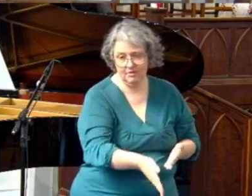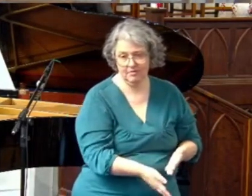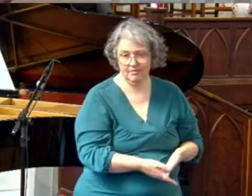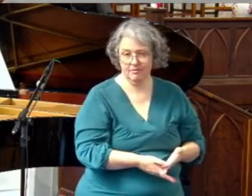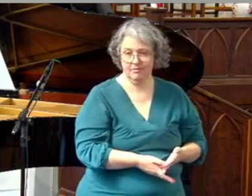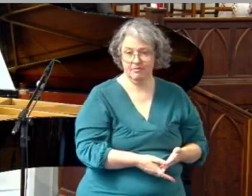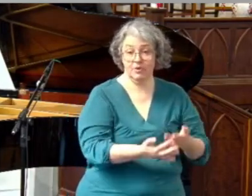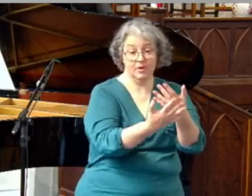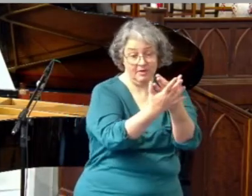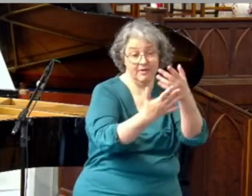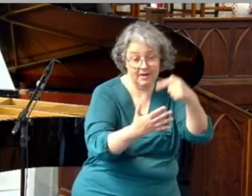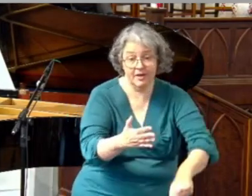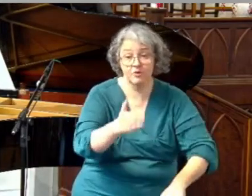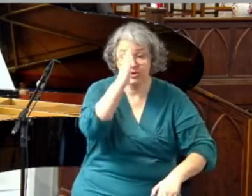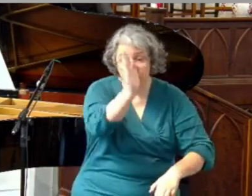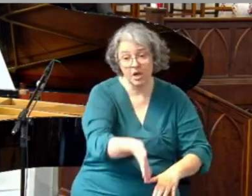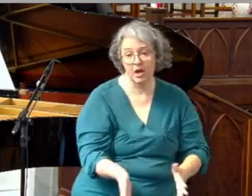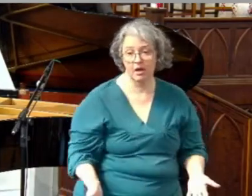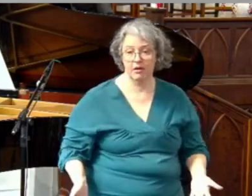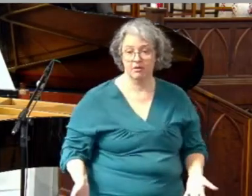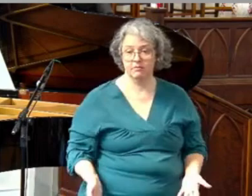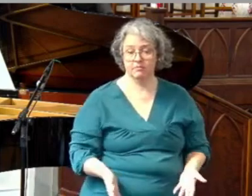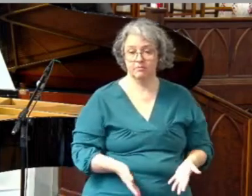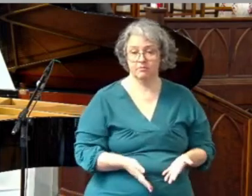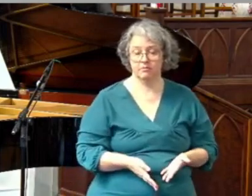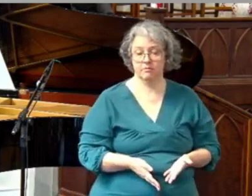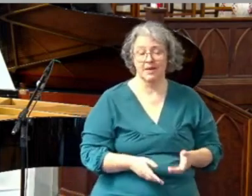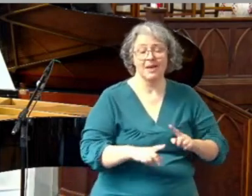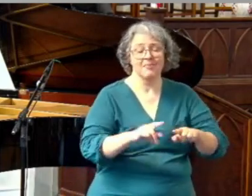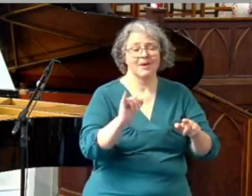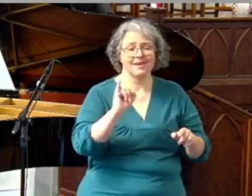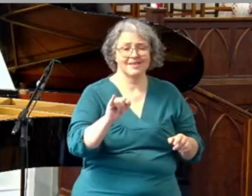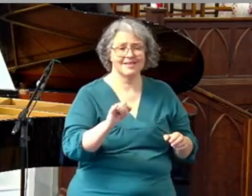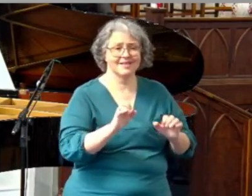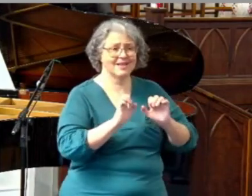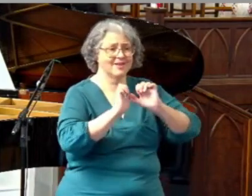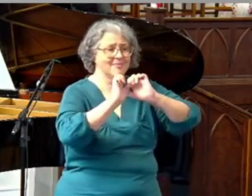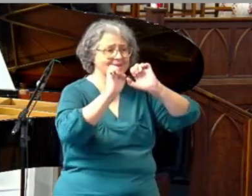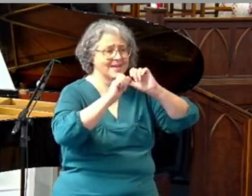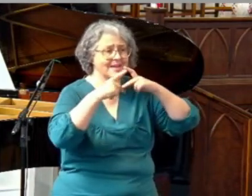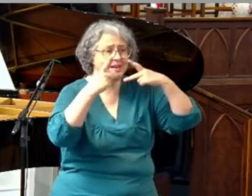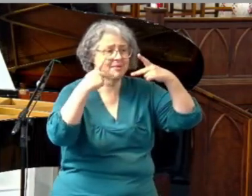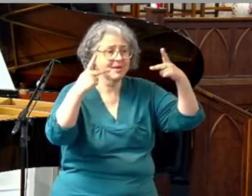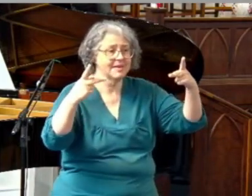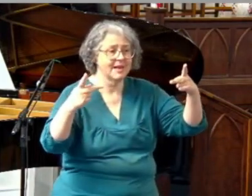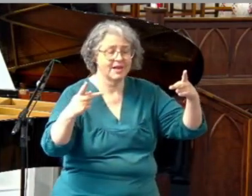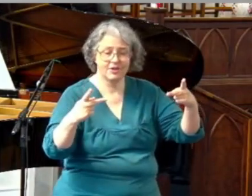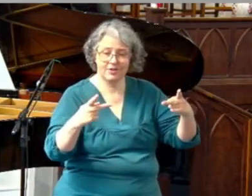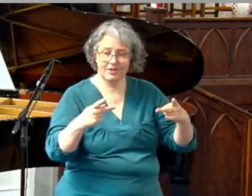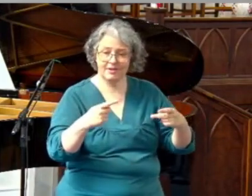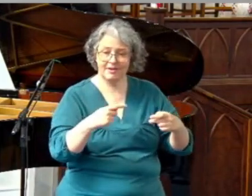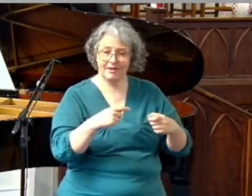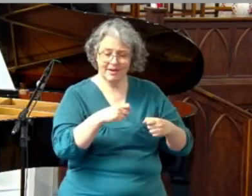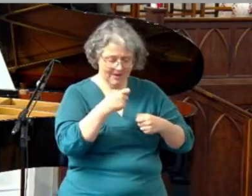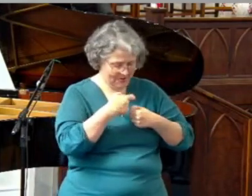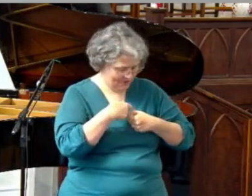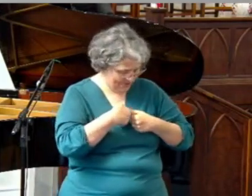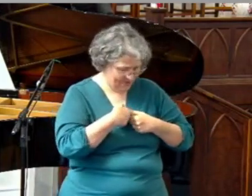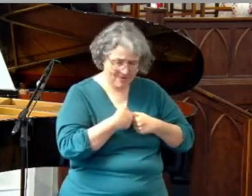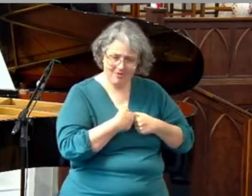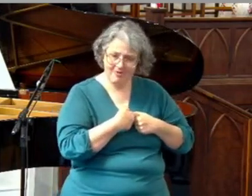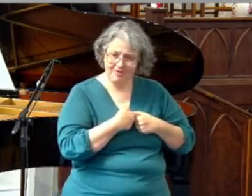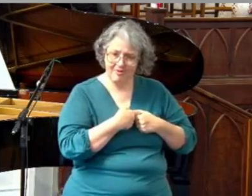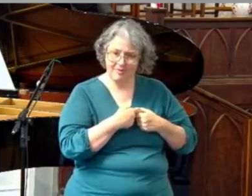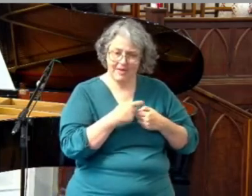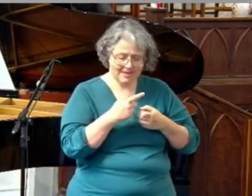dia, de ouvirmos esta mensagem, sermos quebrantados por essa palavra, e assim abrirmos bem os